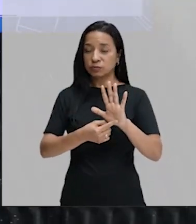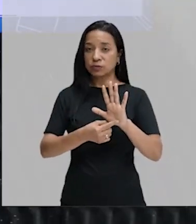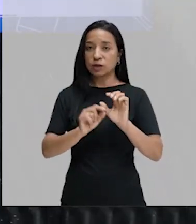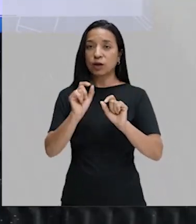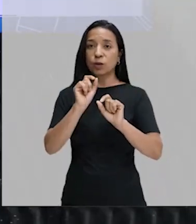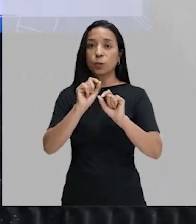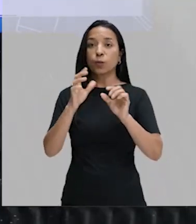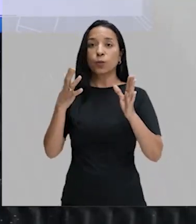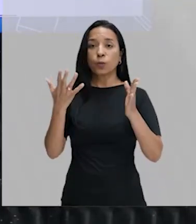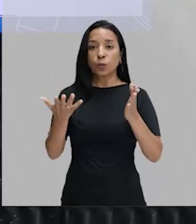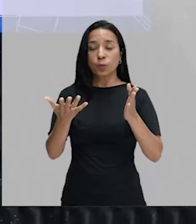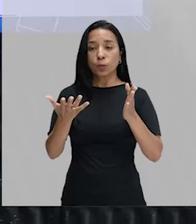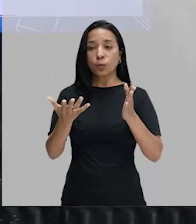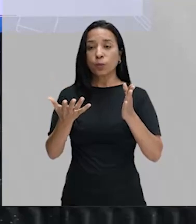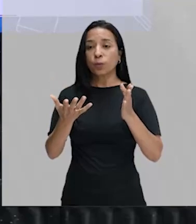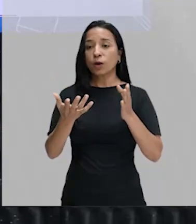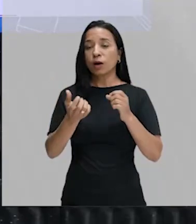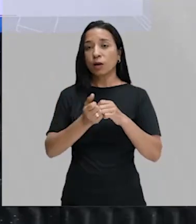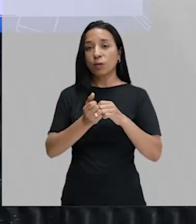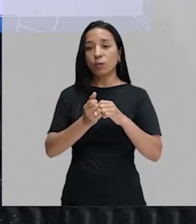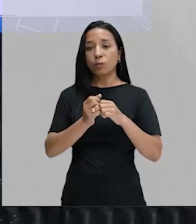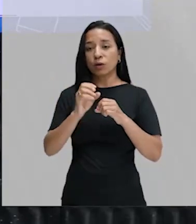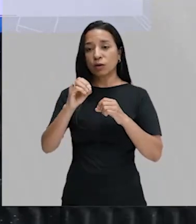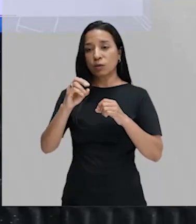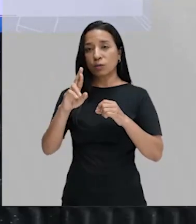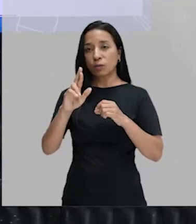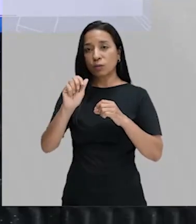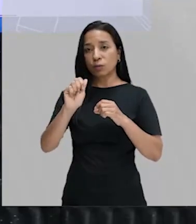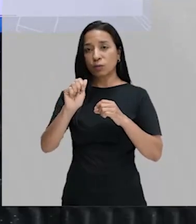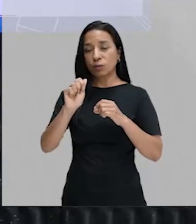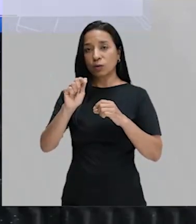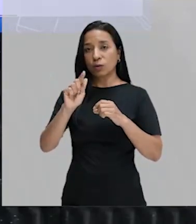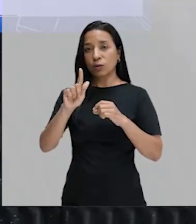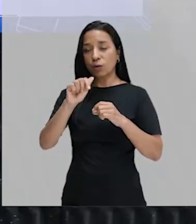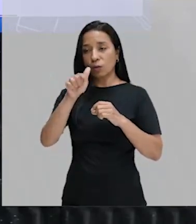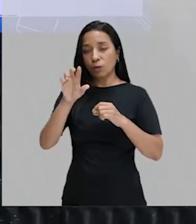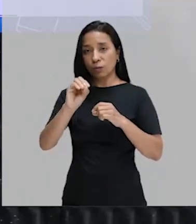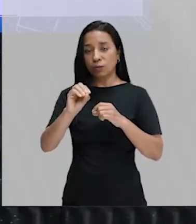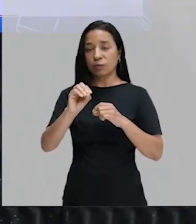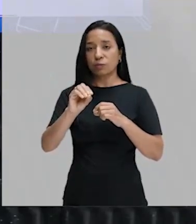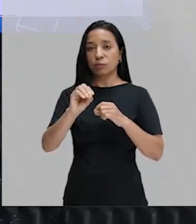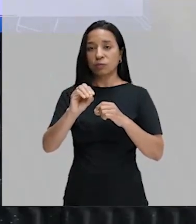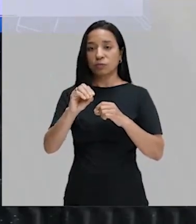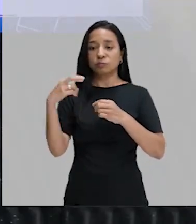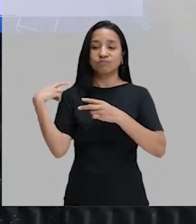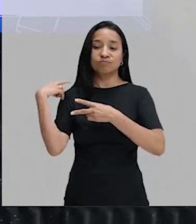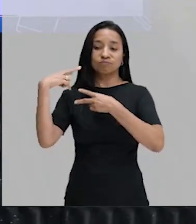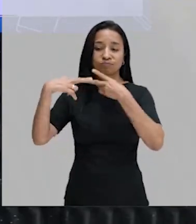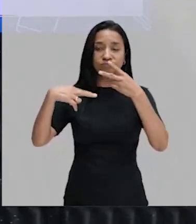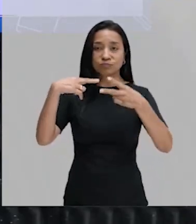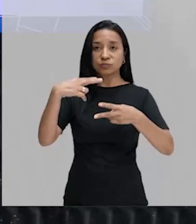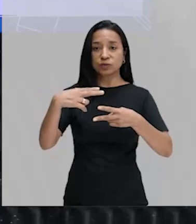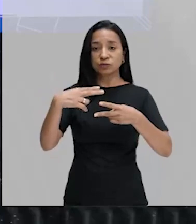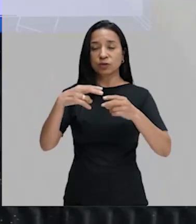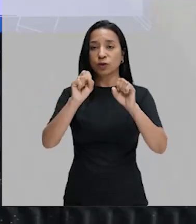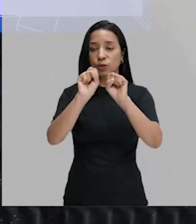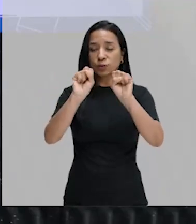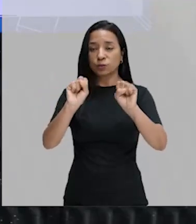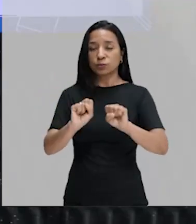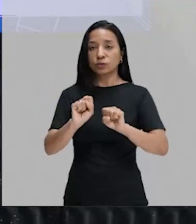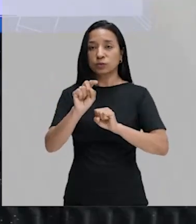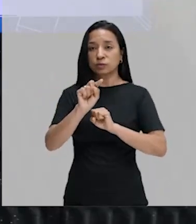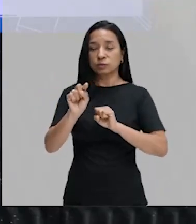é o órgão sexual do descendente. Ok? No caso aqui, no sistema ZW,